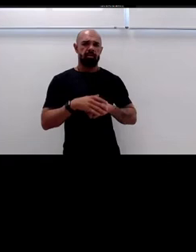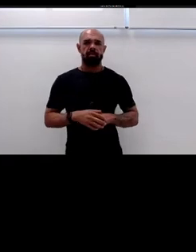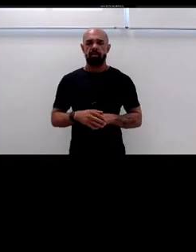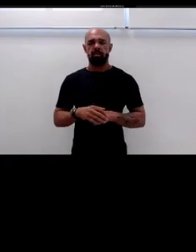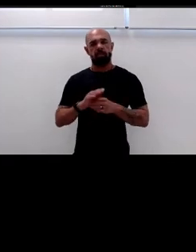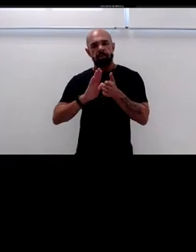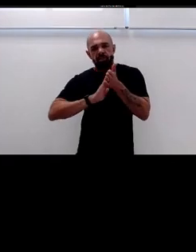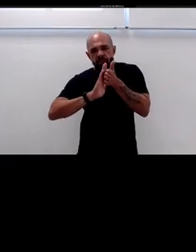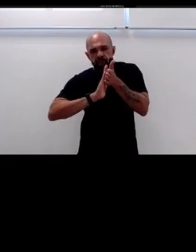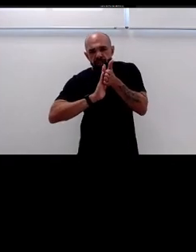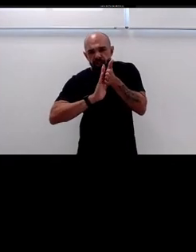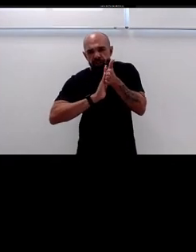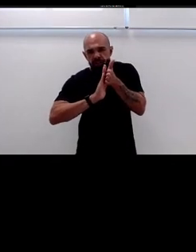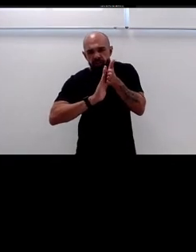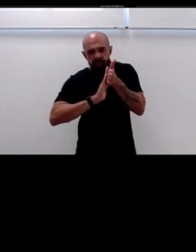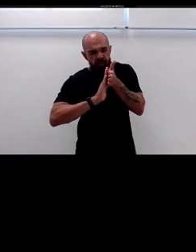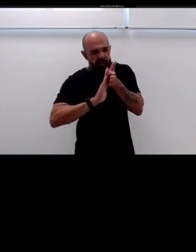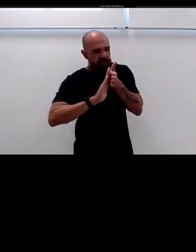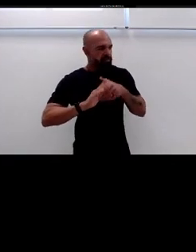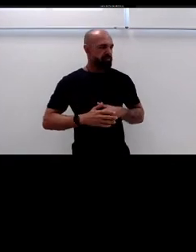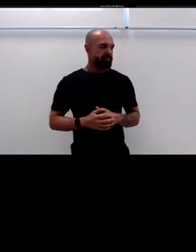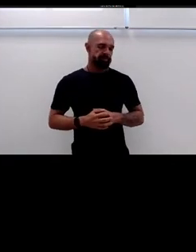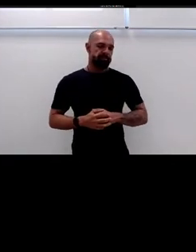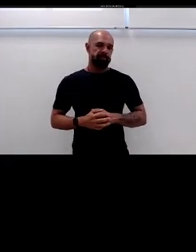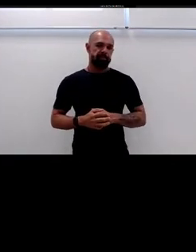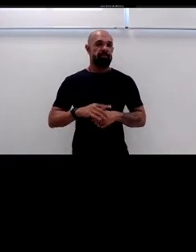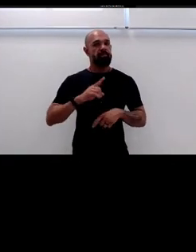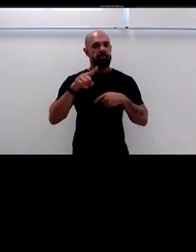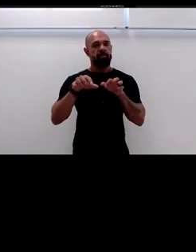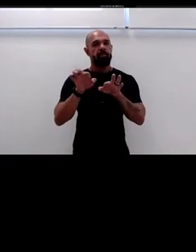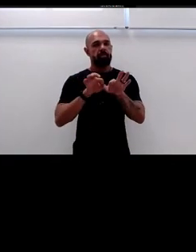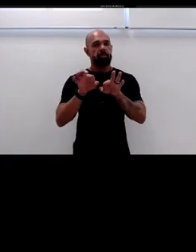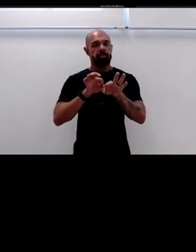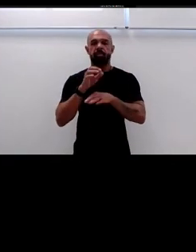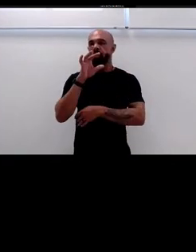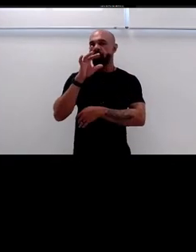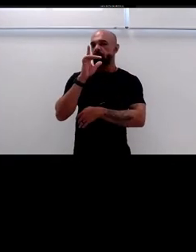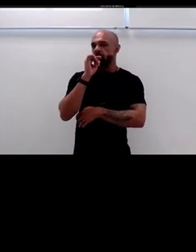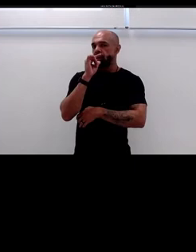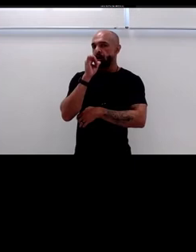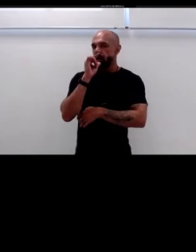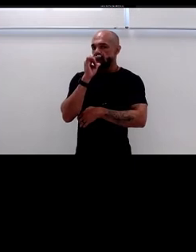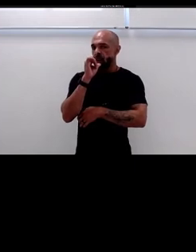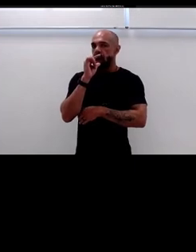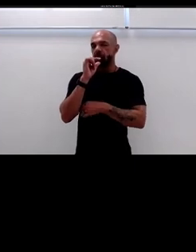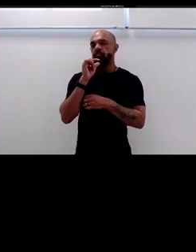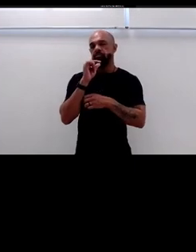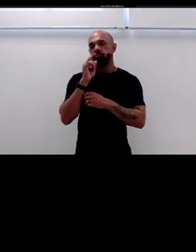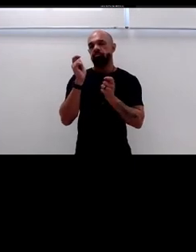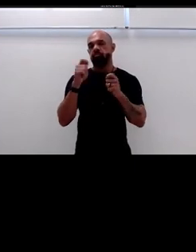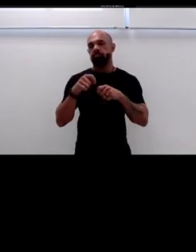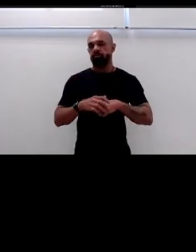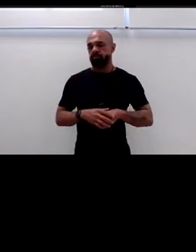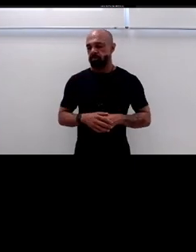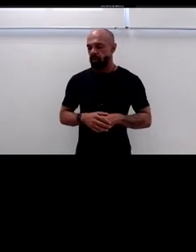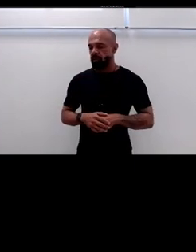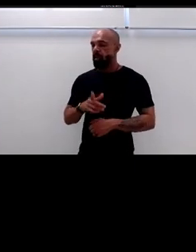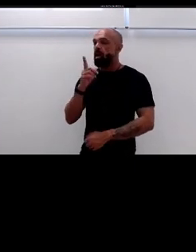Uhum. Depois você prepara uma águazinha de cal e põe por cima. Ah, uma água de